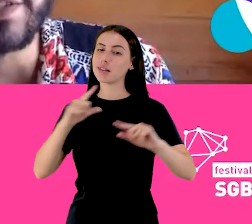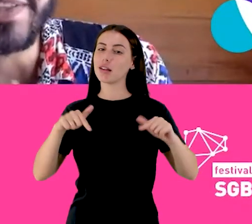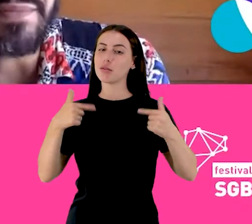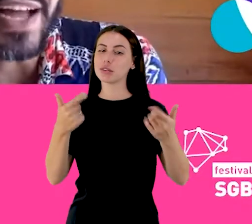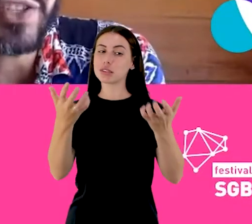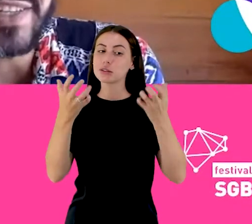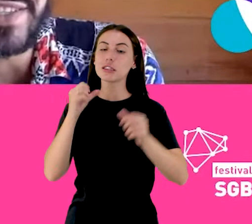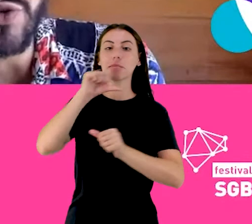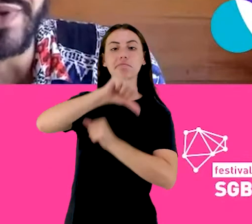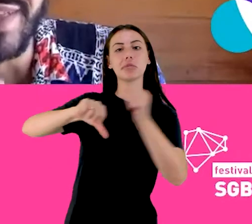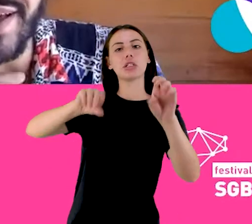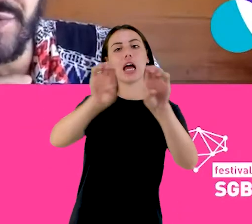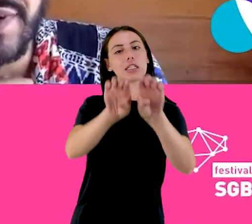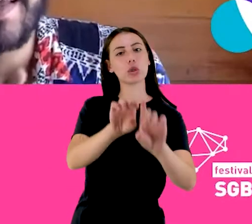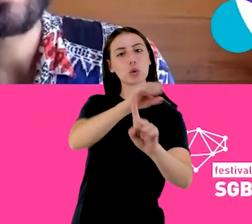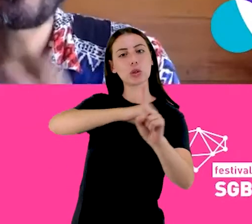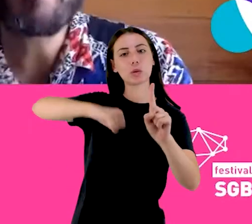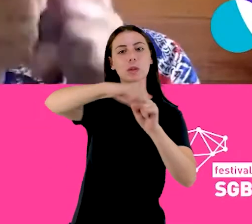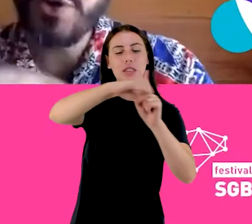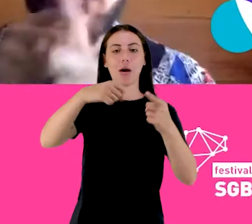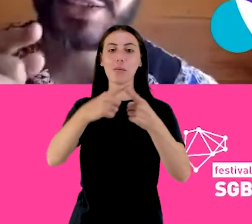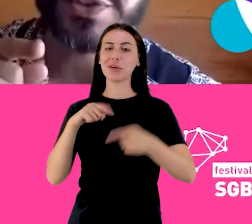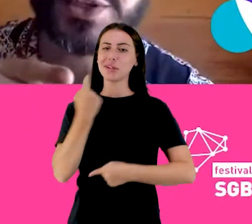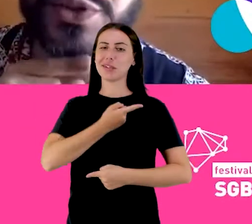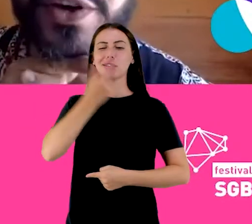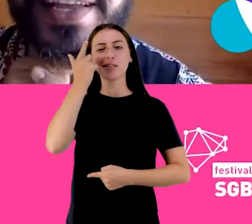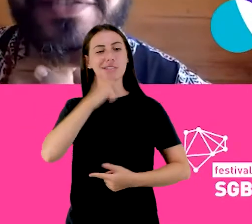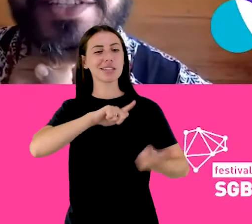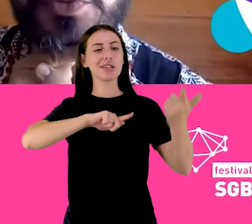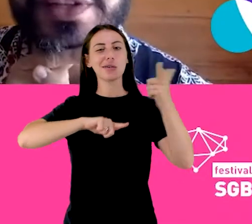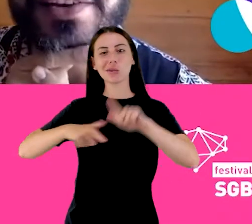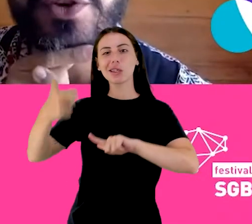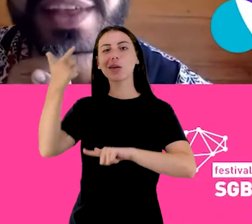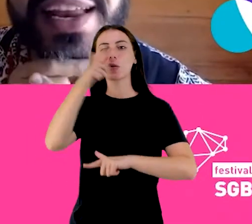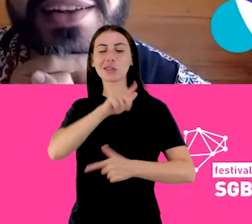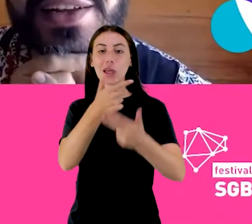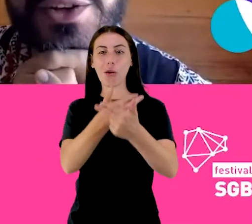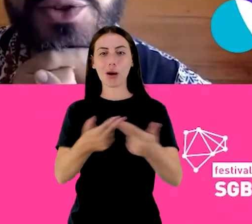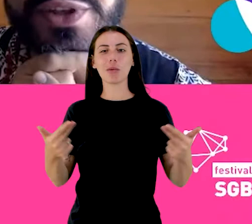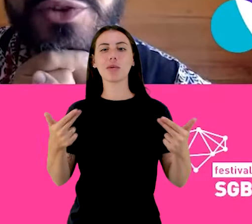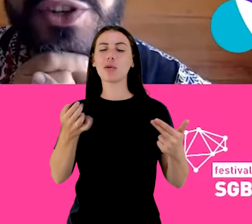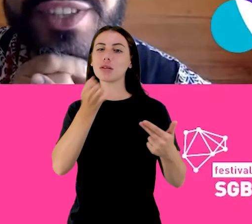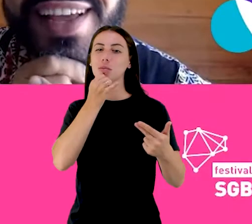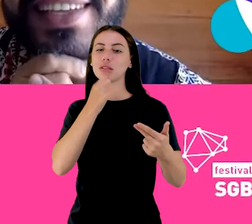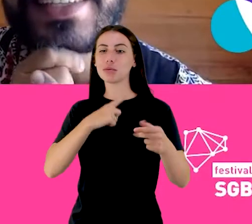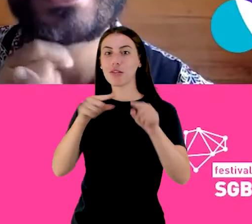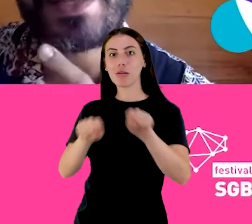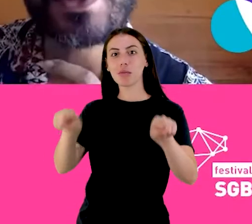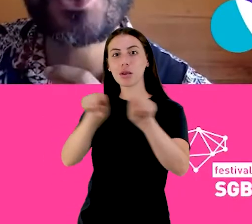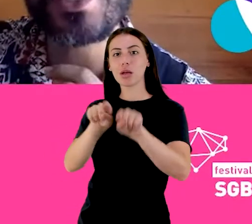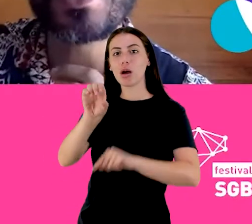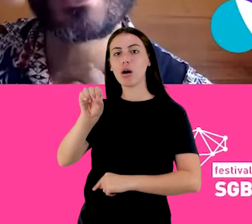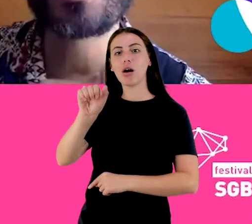com relação à temática desse documentário. E um pouquinho antes de você responder, eu queria ver se a gente poderia ver o trailer do Minuno 23,